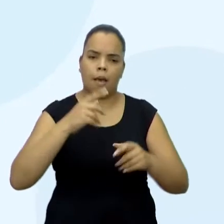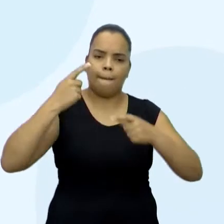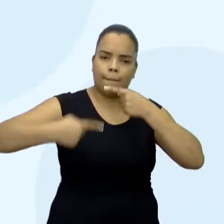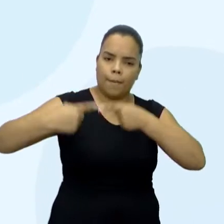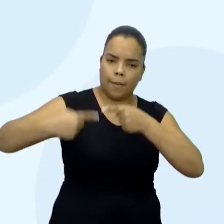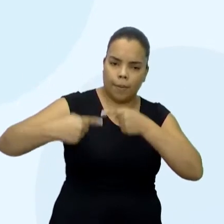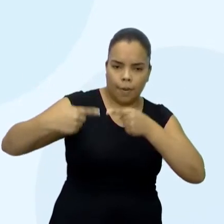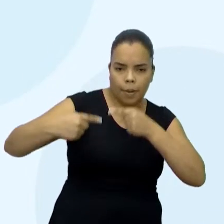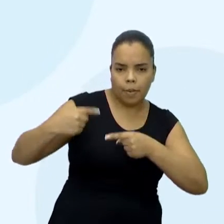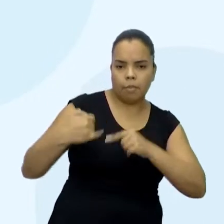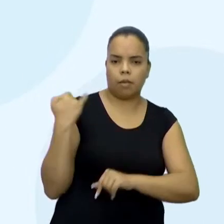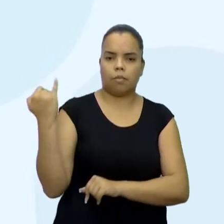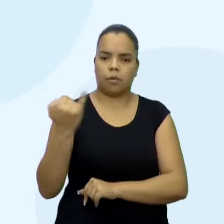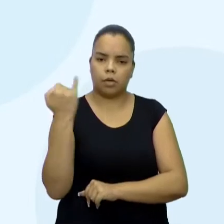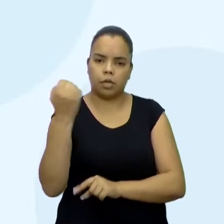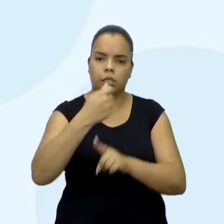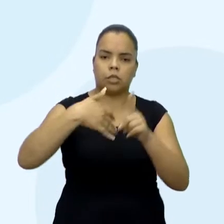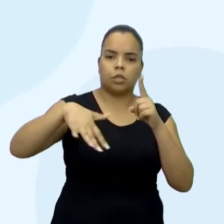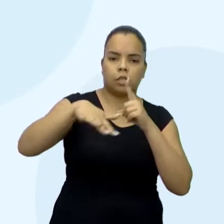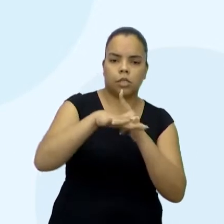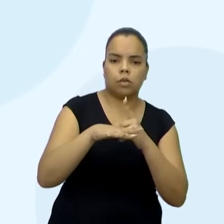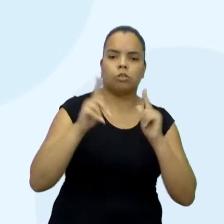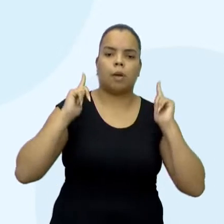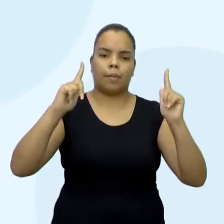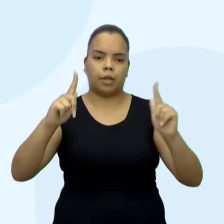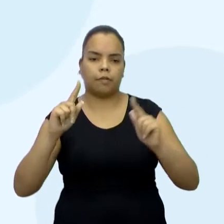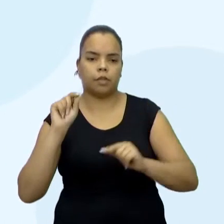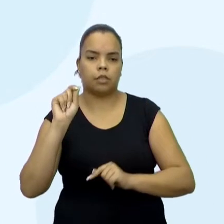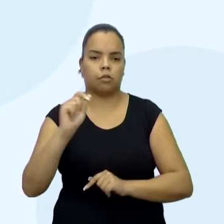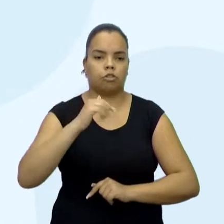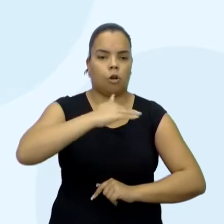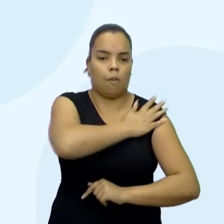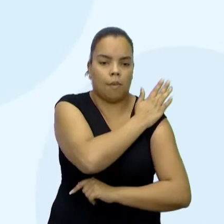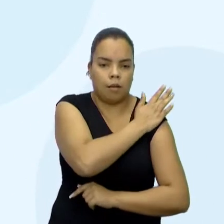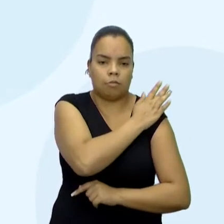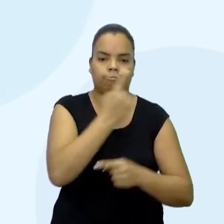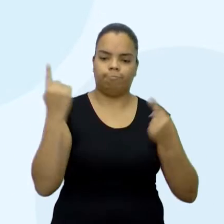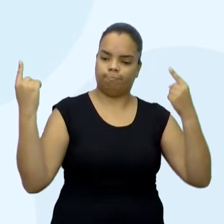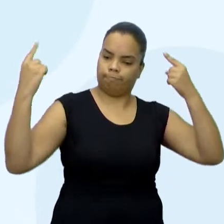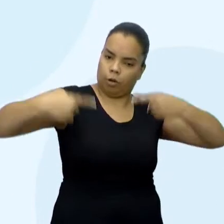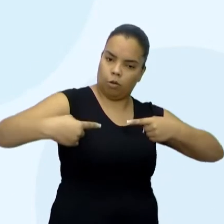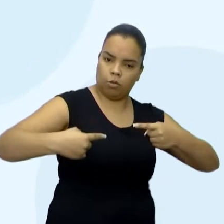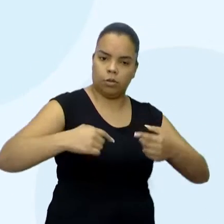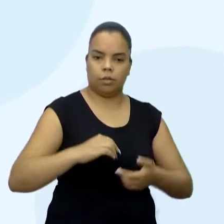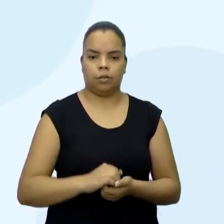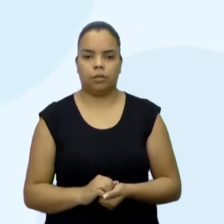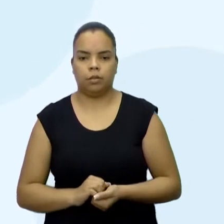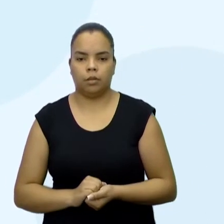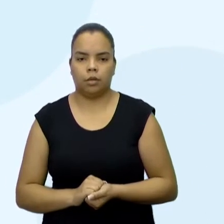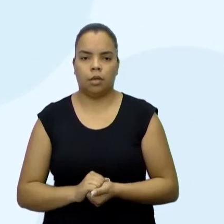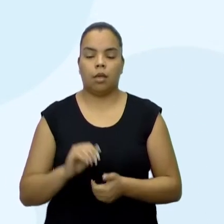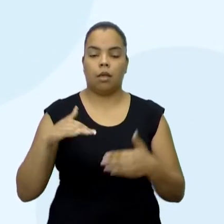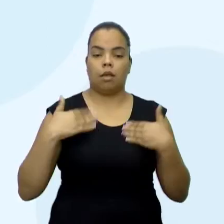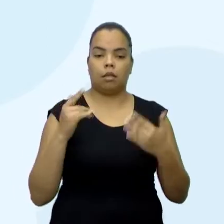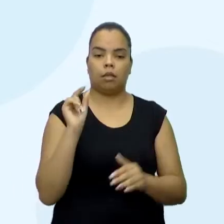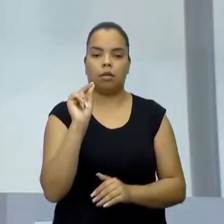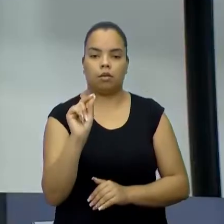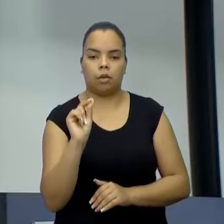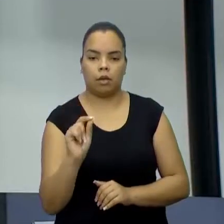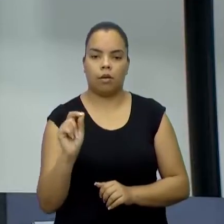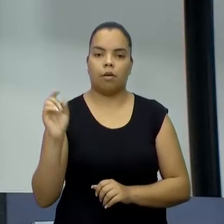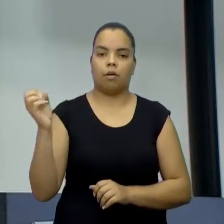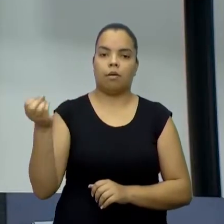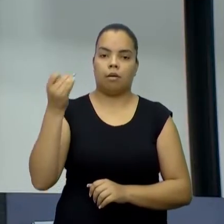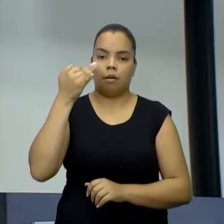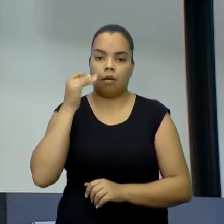discutem qual a importância social de uma manifestação de combate a qualquer tipo de preconceito. Então, graças,